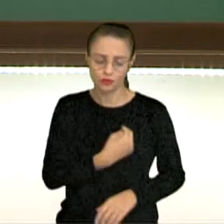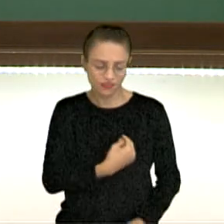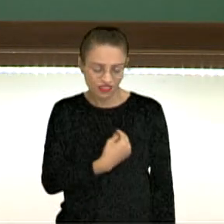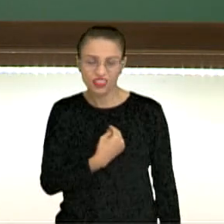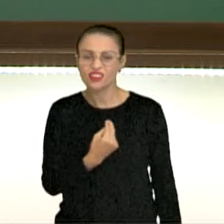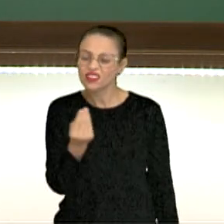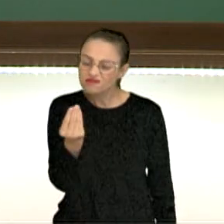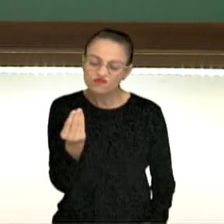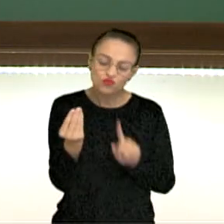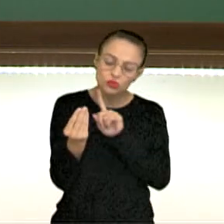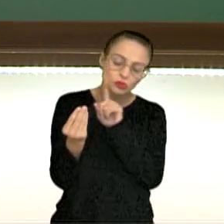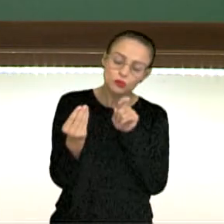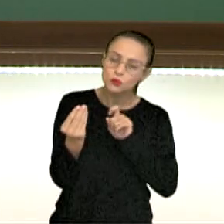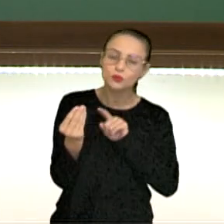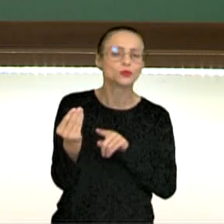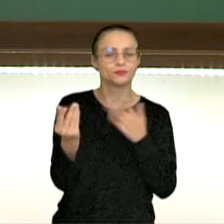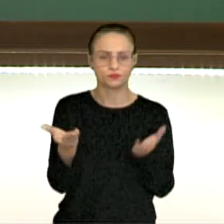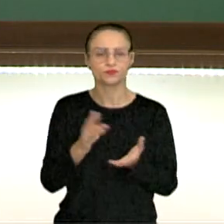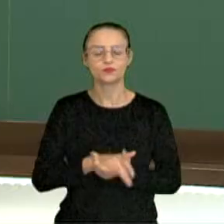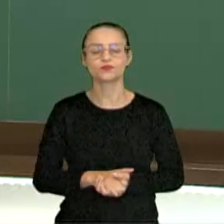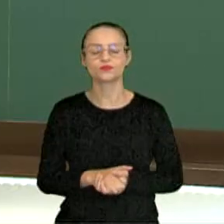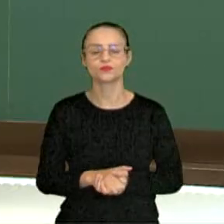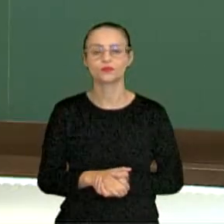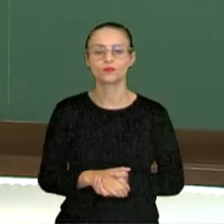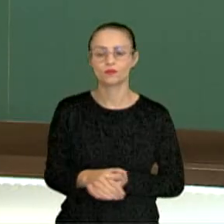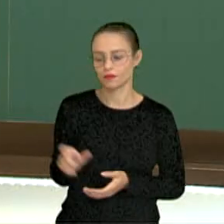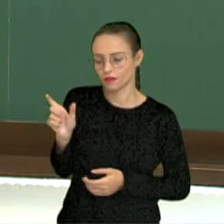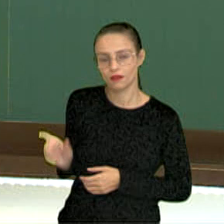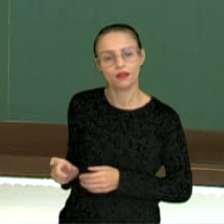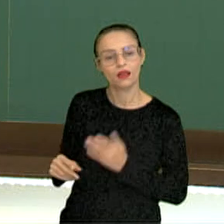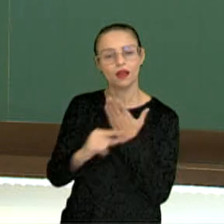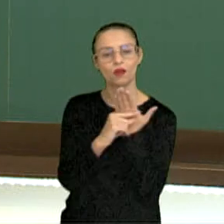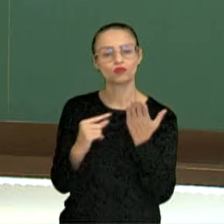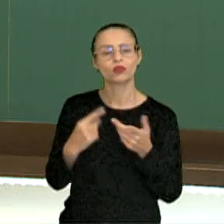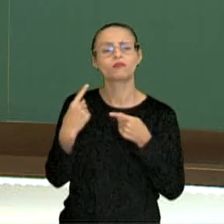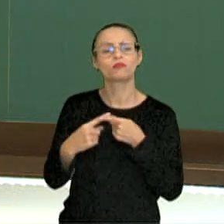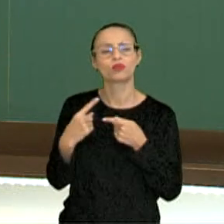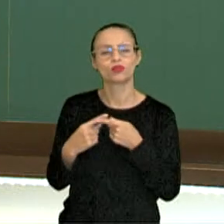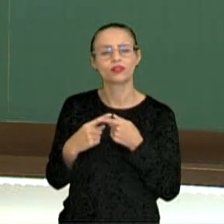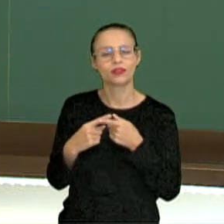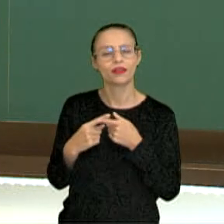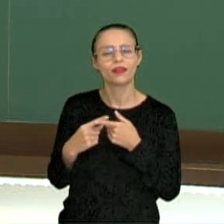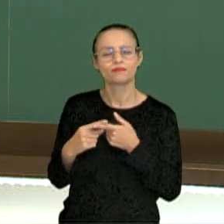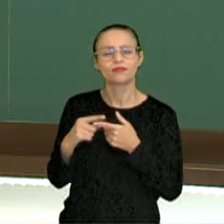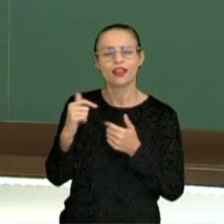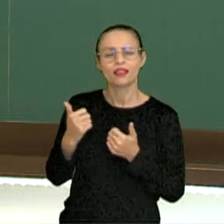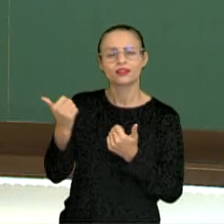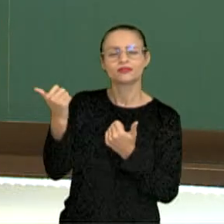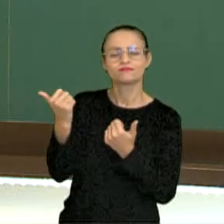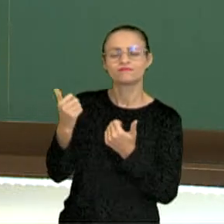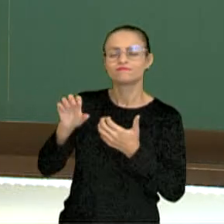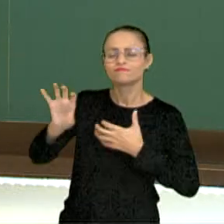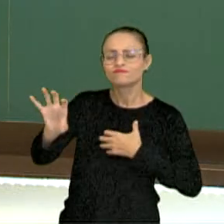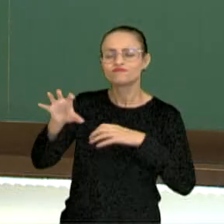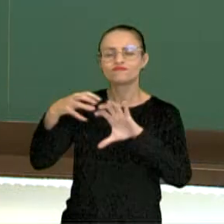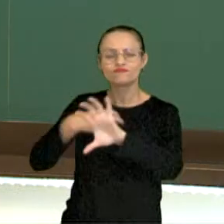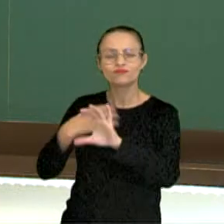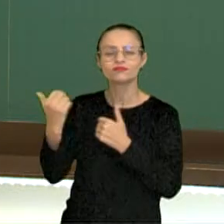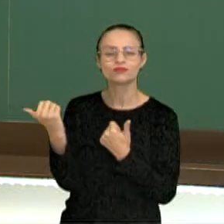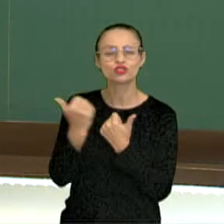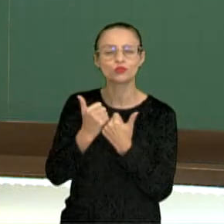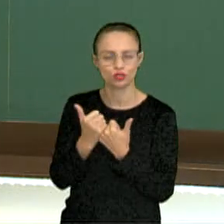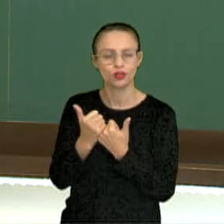existência. E por que a autora se colocou no papel de um jovem e elaborou essas perguntas? Qual que é o objetivo